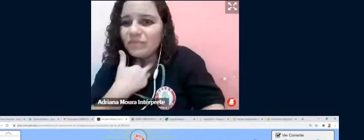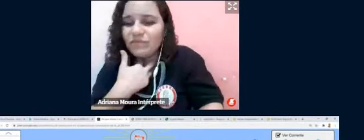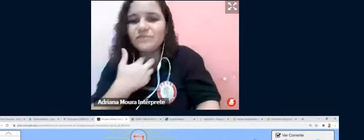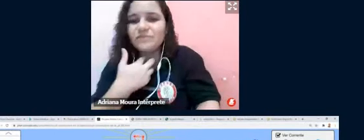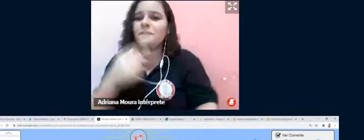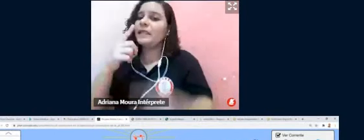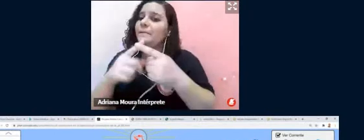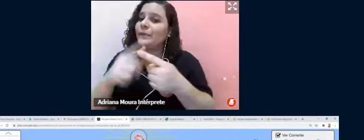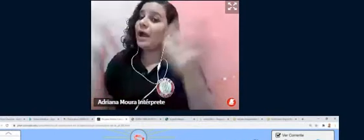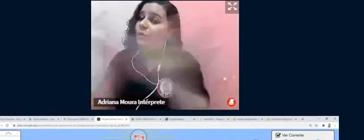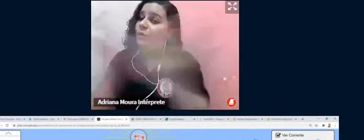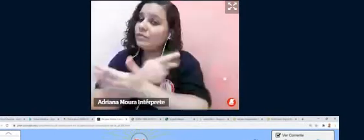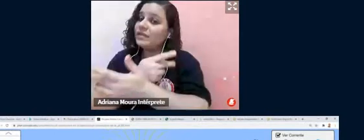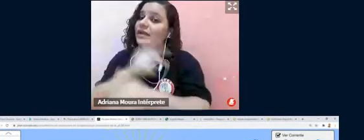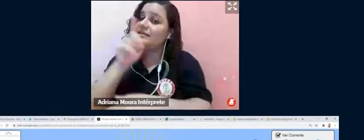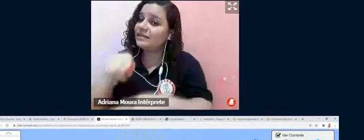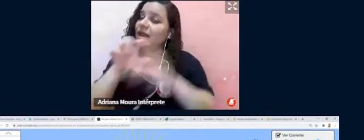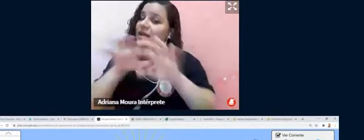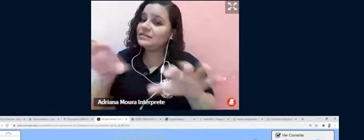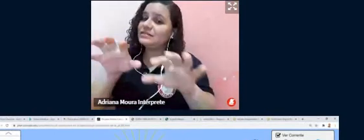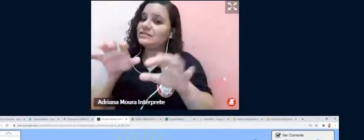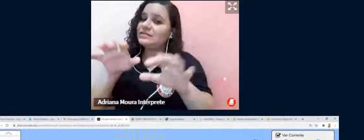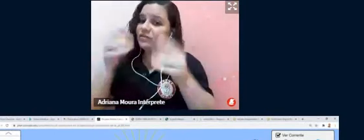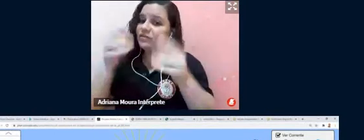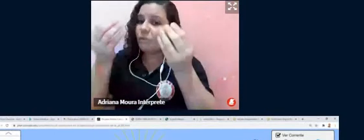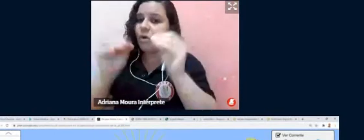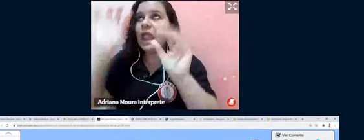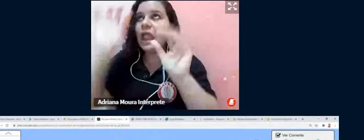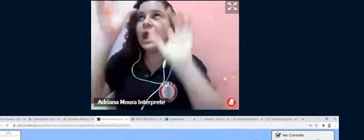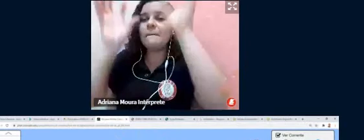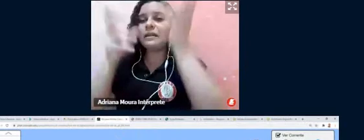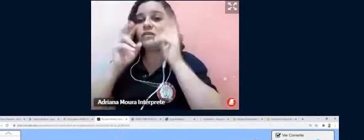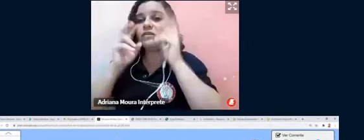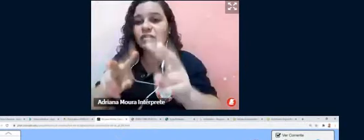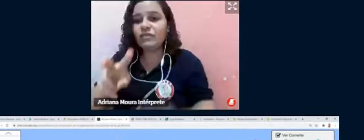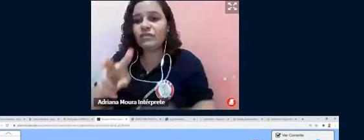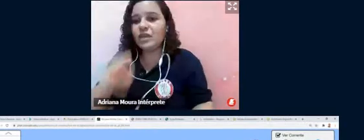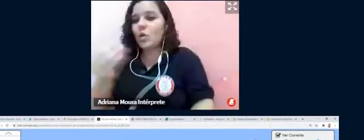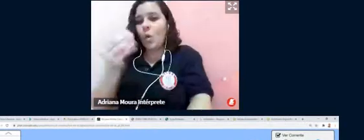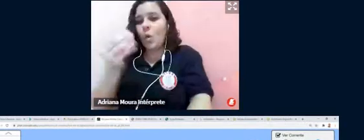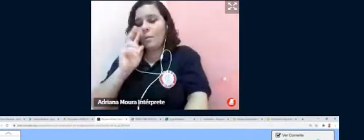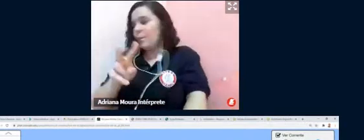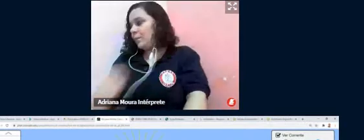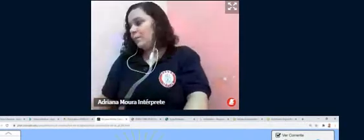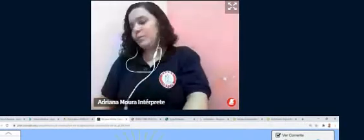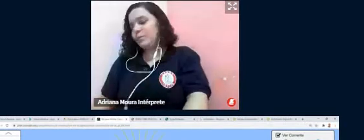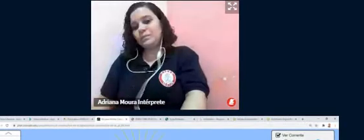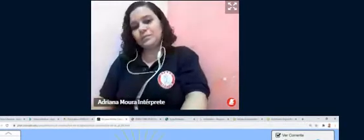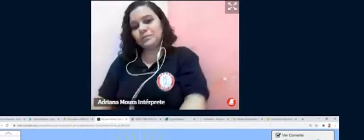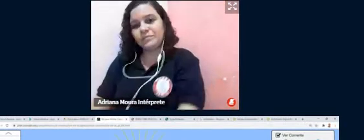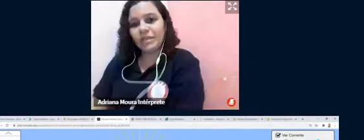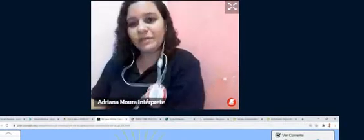equivale a isso. Ó. Vou botar mais lâmpada aqui. E vou tirar esse negócio daqui porque está ficando